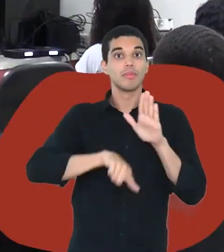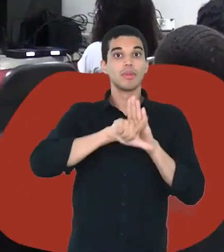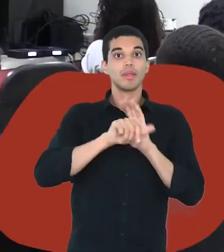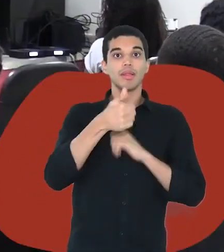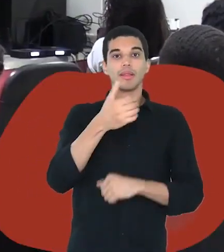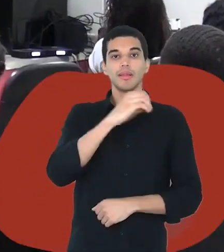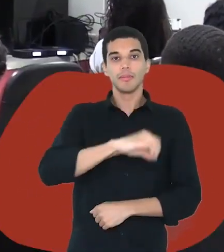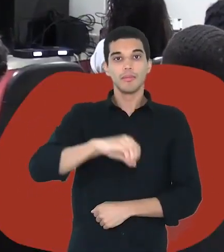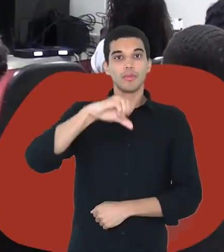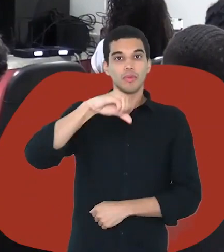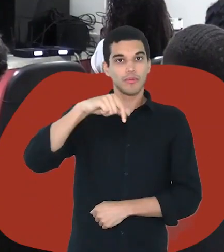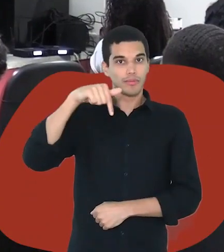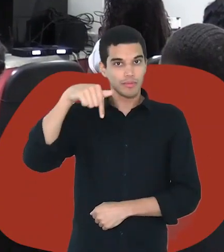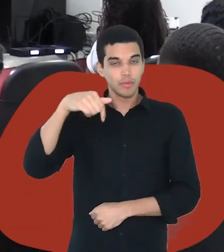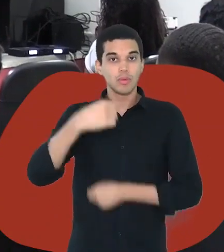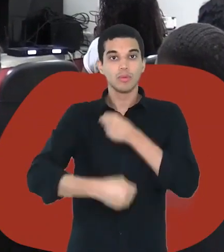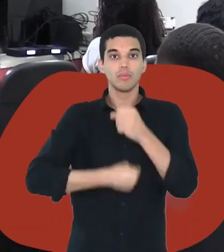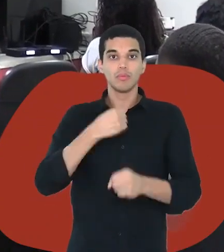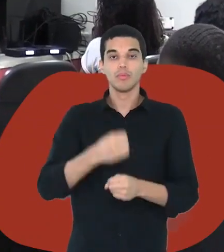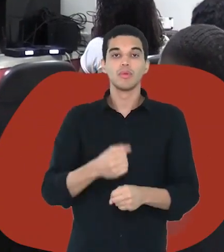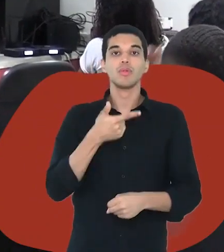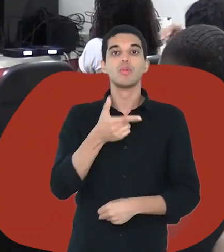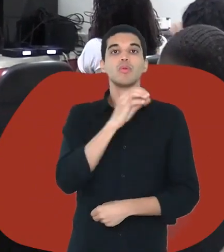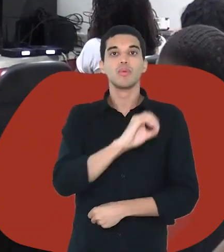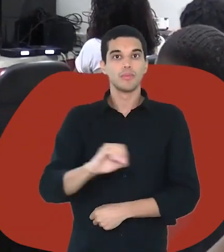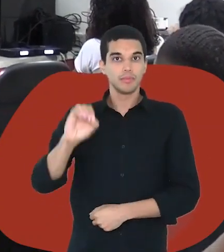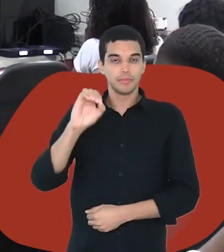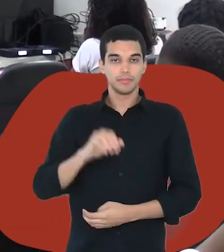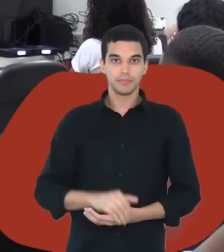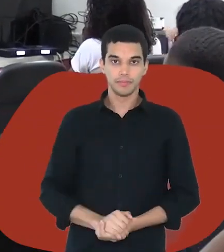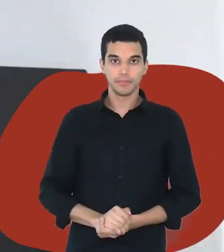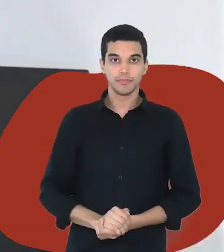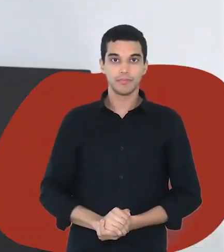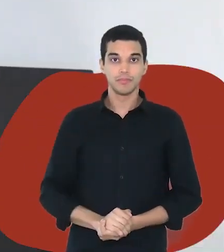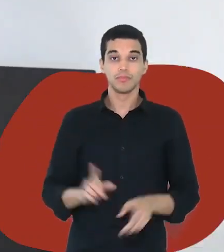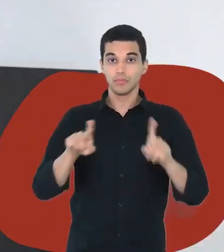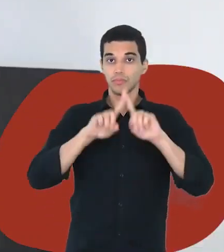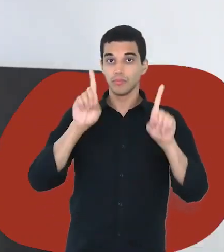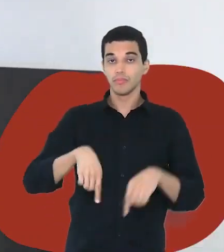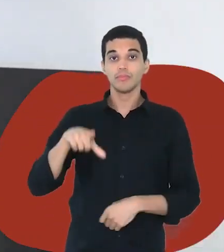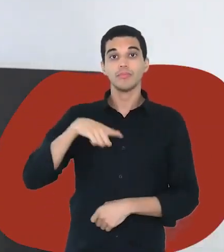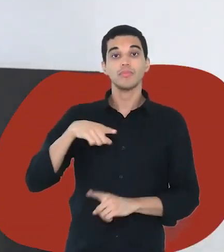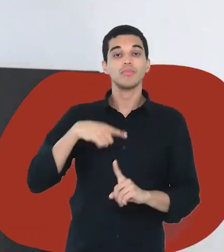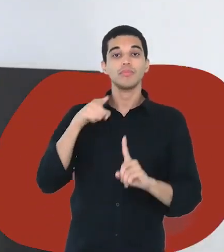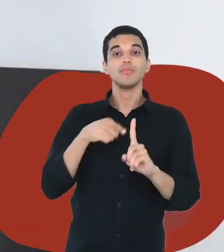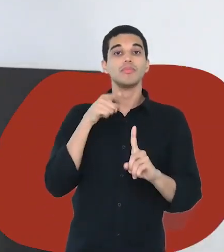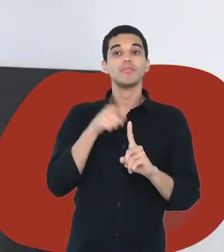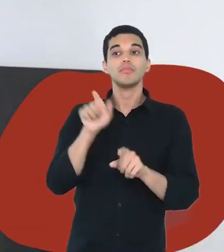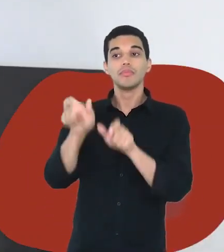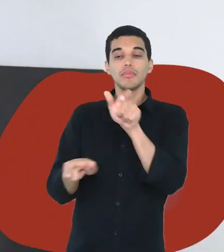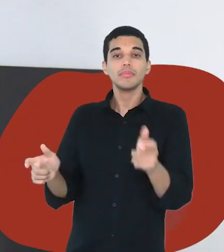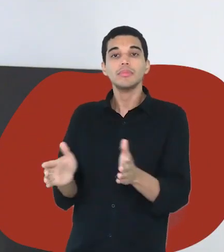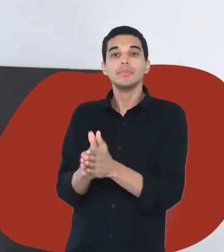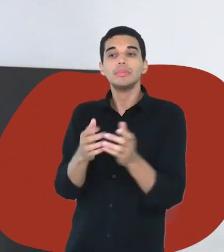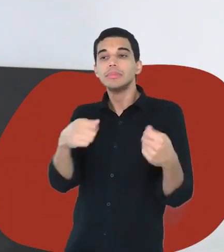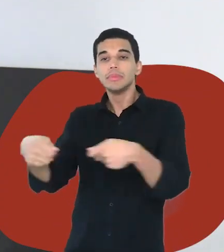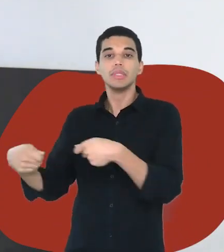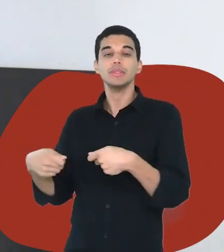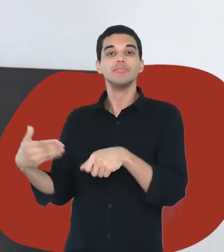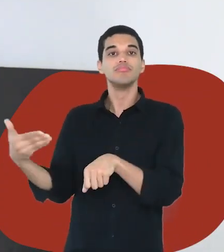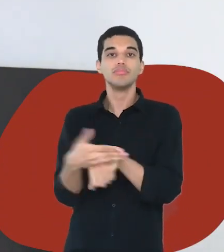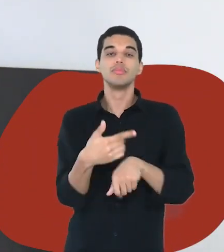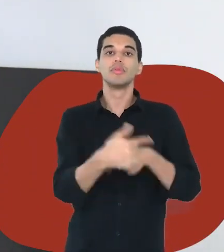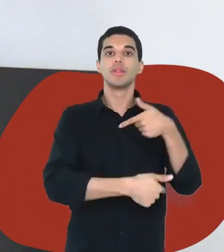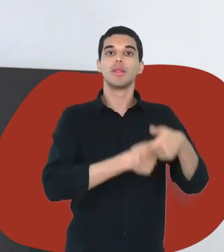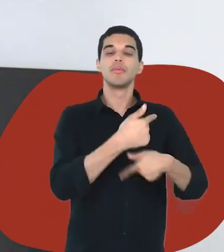nos termos da lei 10.097 de 2000 dessa forma o programa busca garantir o acesso do público mais vulnerável